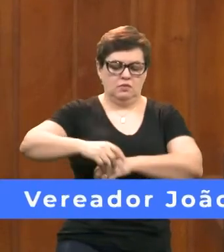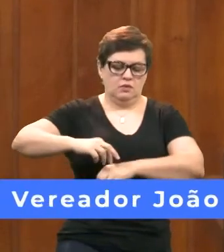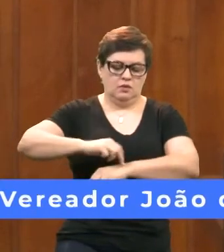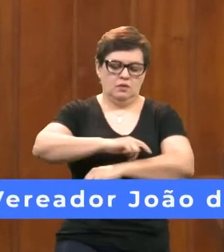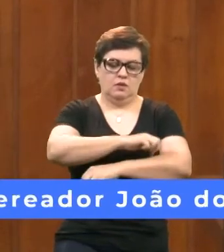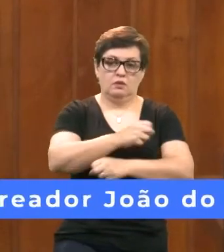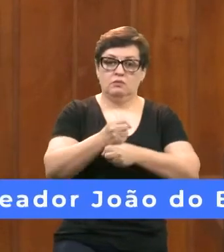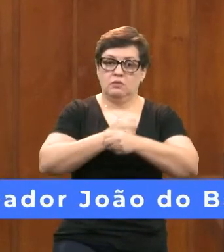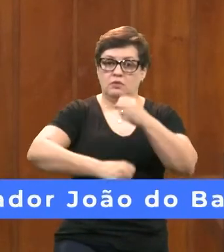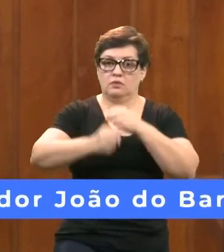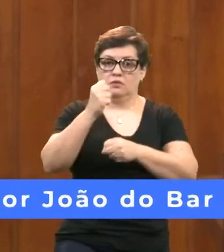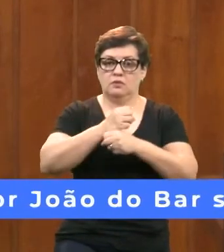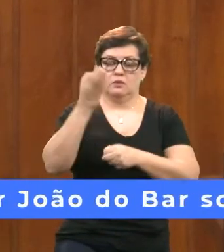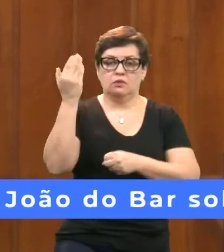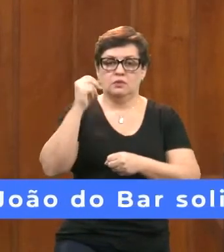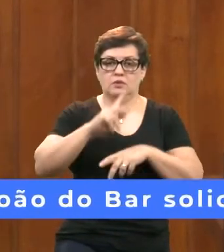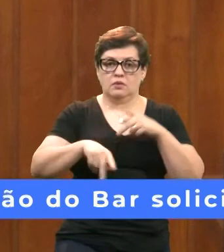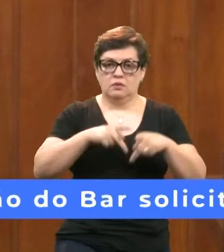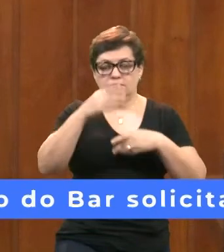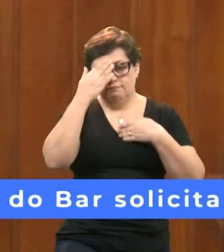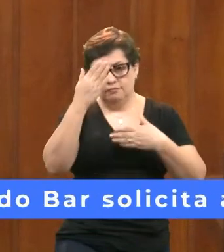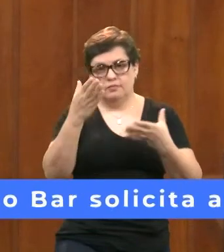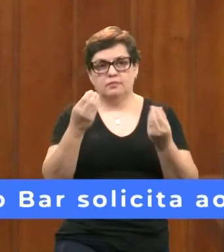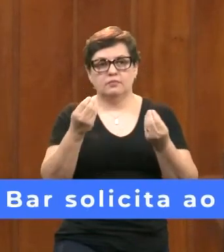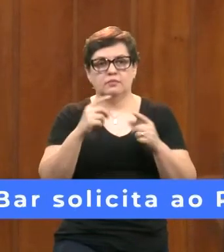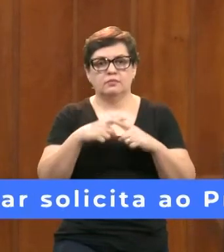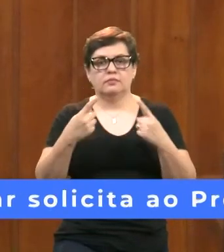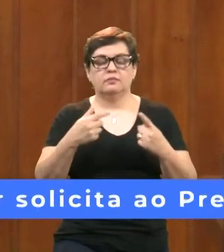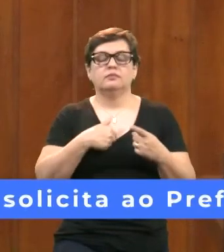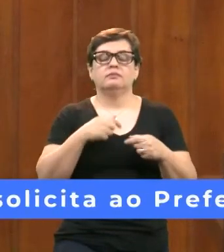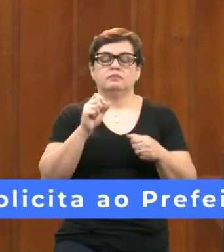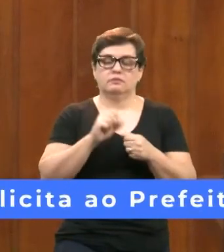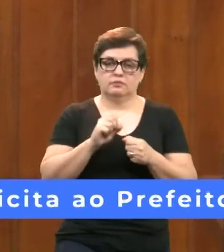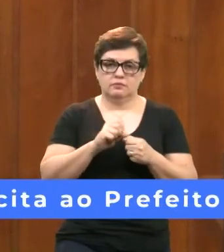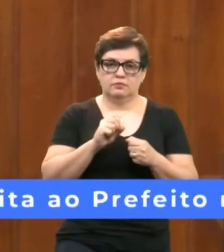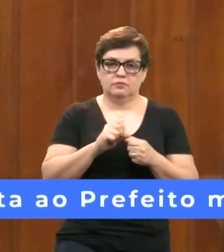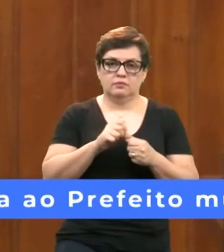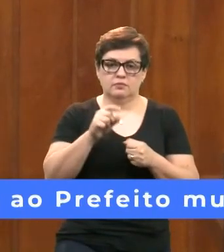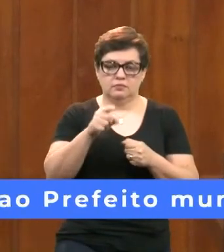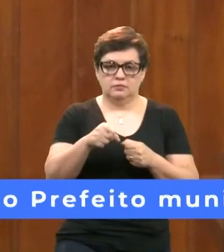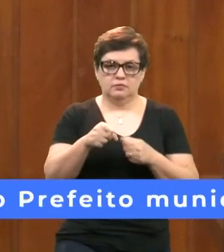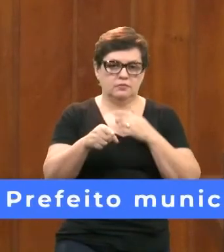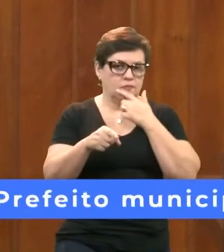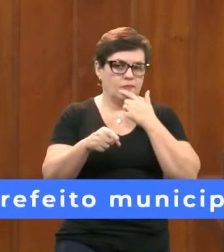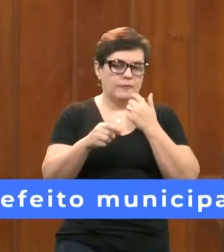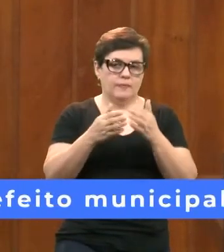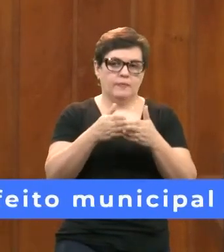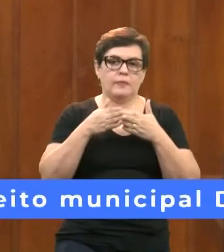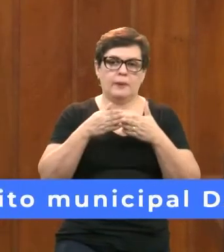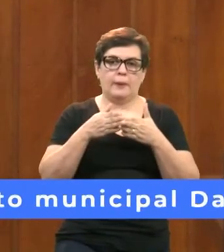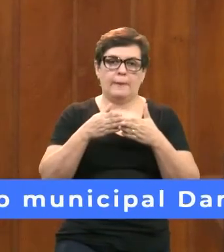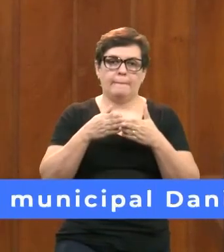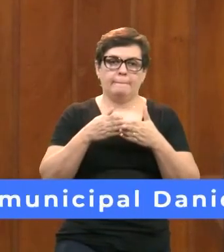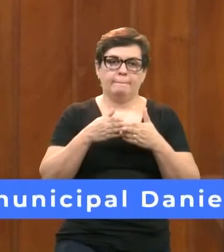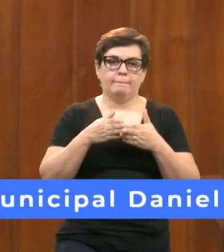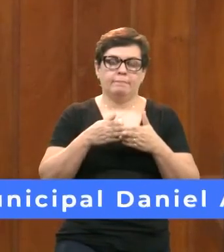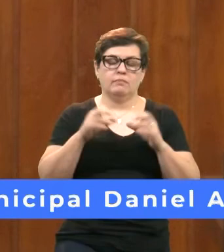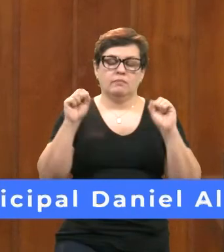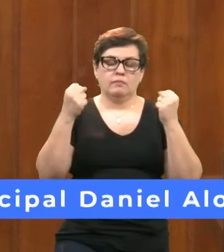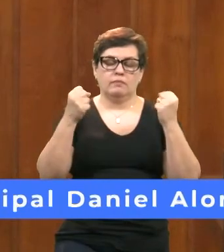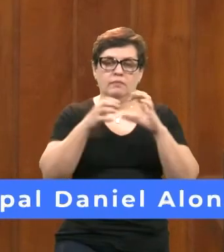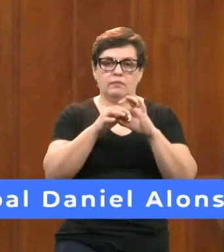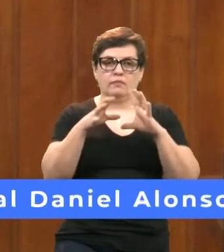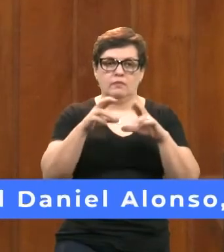passado, a população agradeceu bastante, mas eu resolvi fazer esse requerimento pedindo a instalação dessa